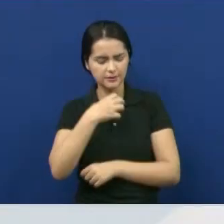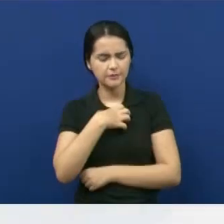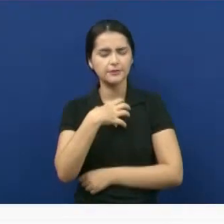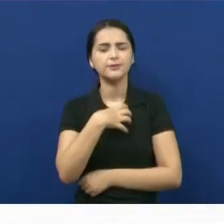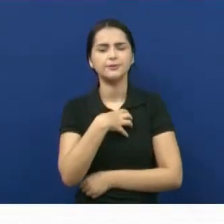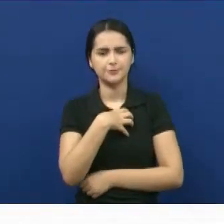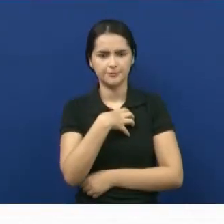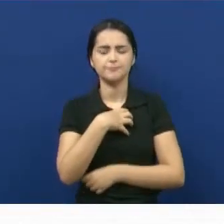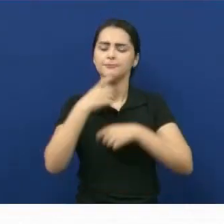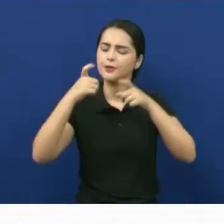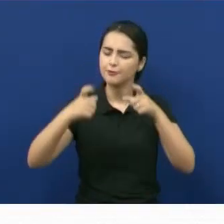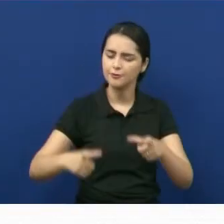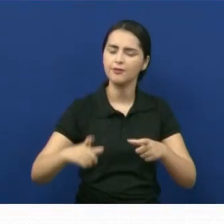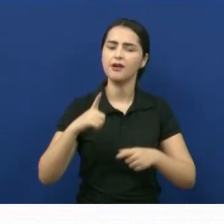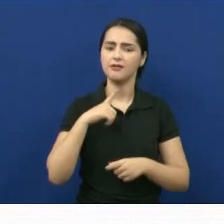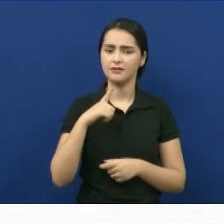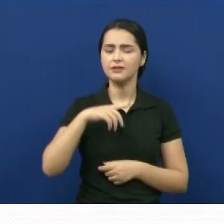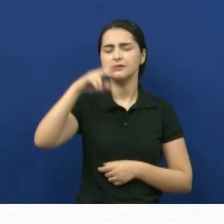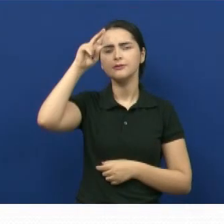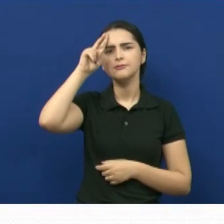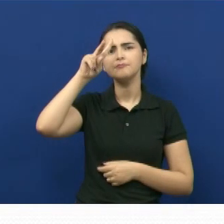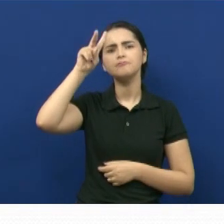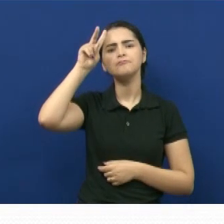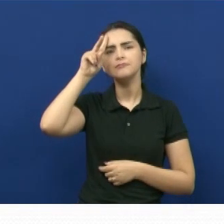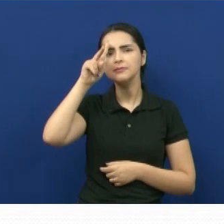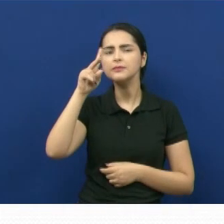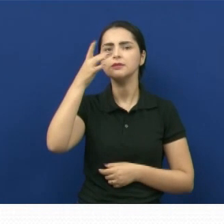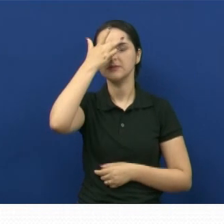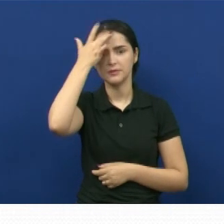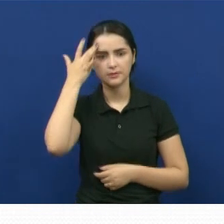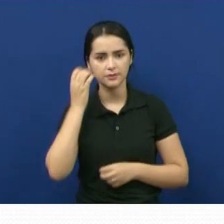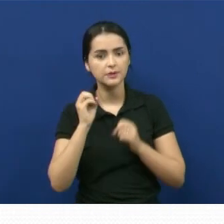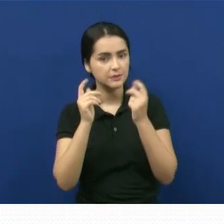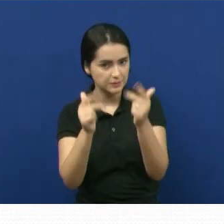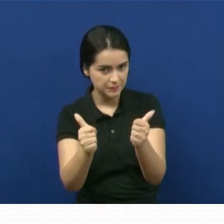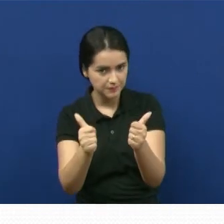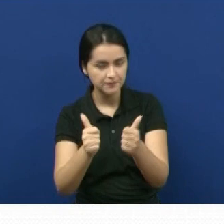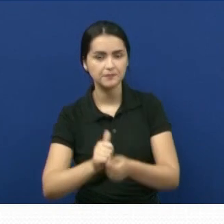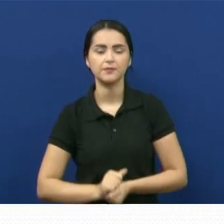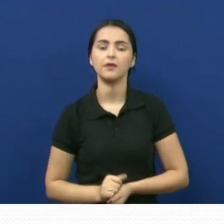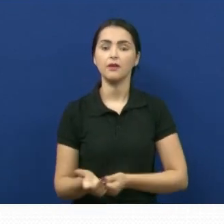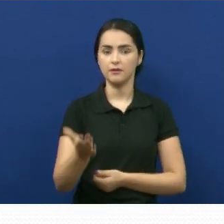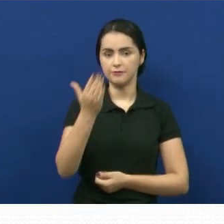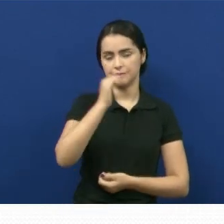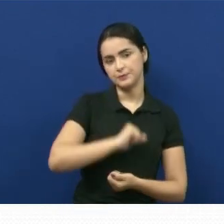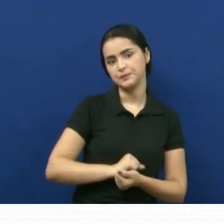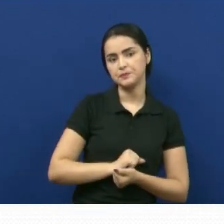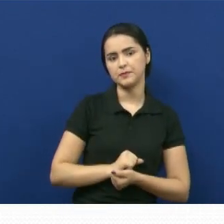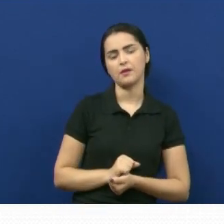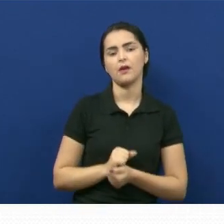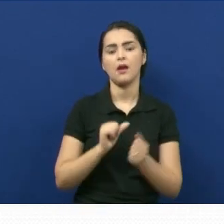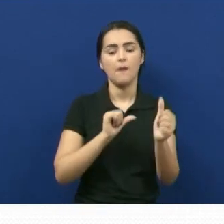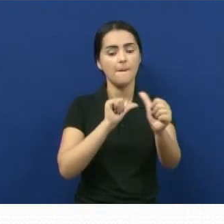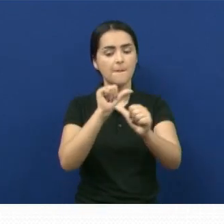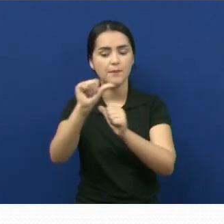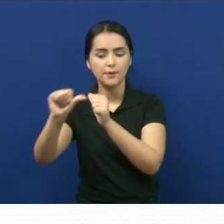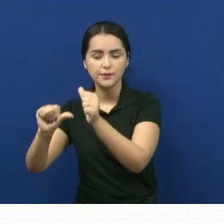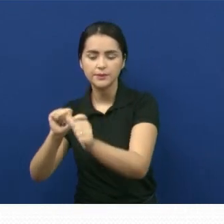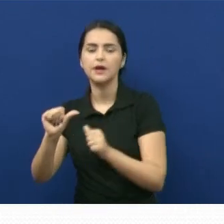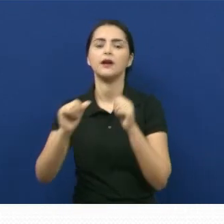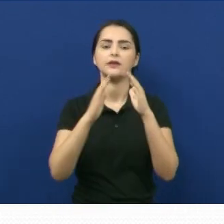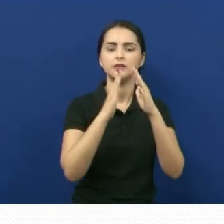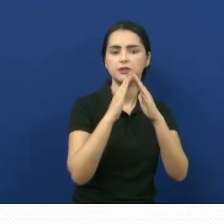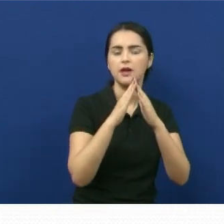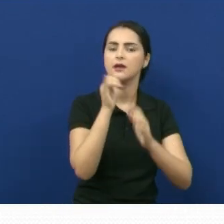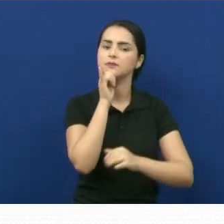sentimental que os lugares trazem para o ser humano, tá ok? Então vamos lá, ó. Ao mudarmos de casa,